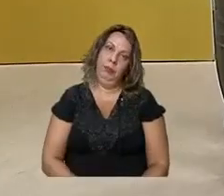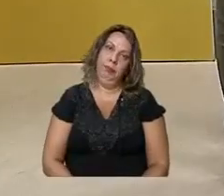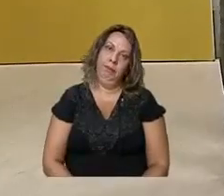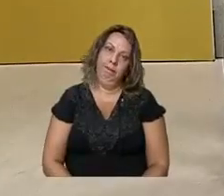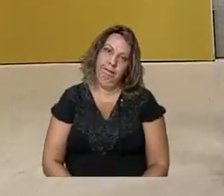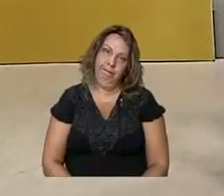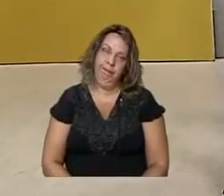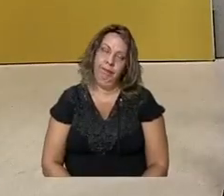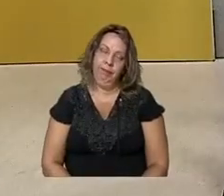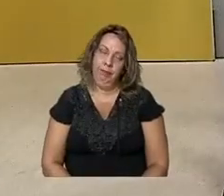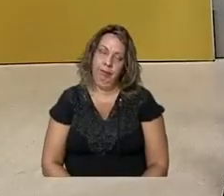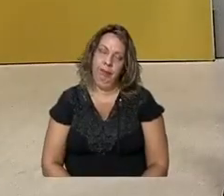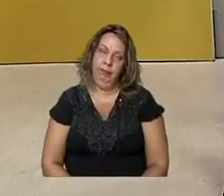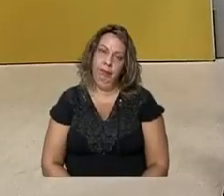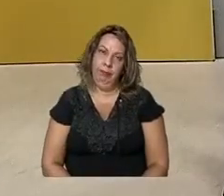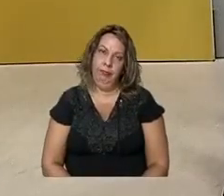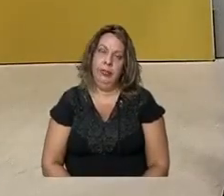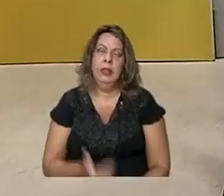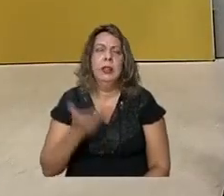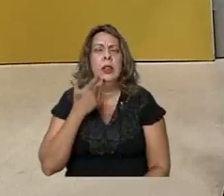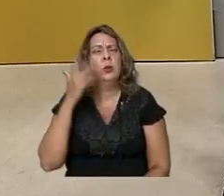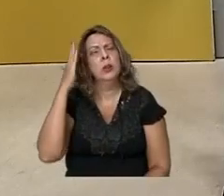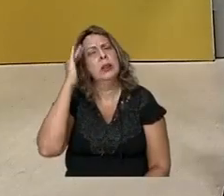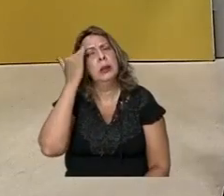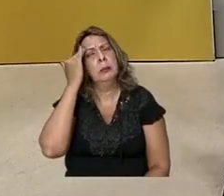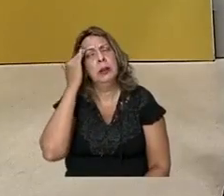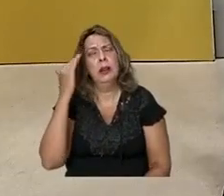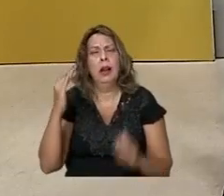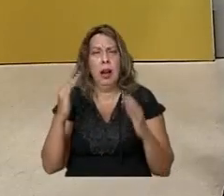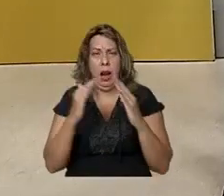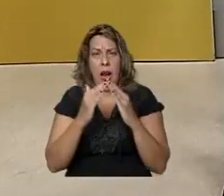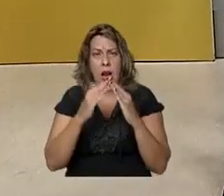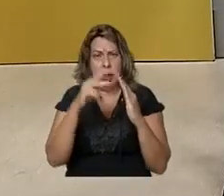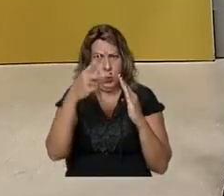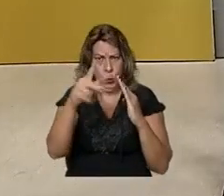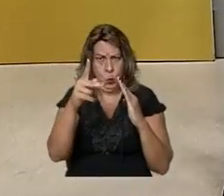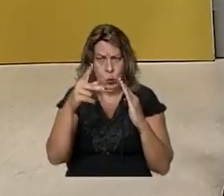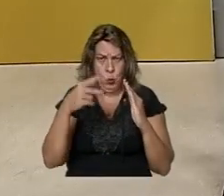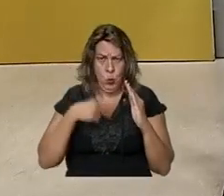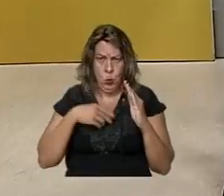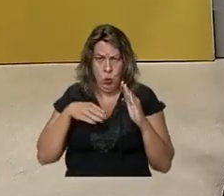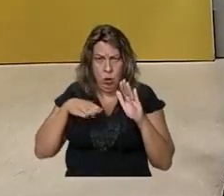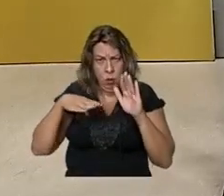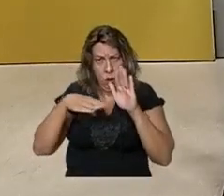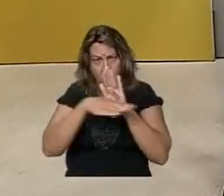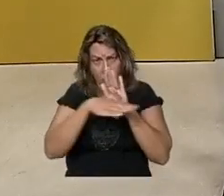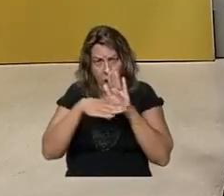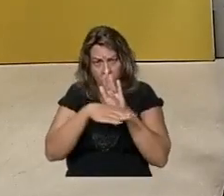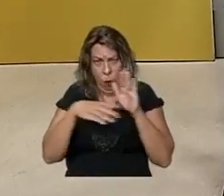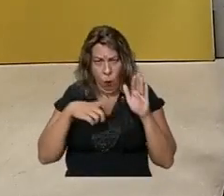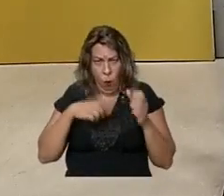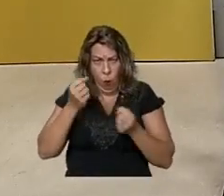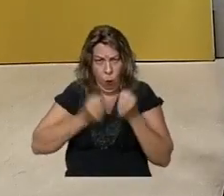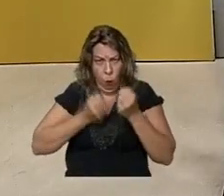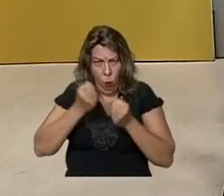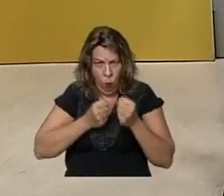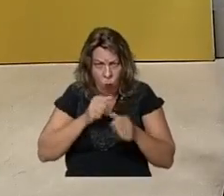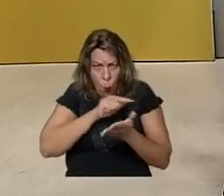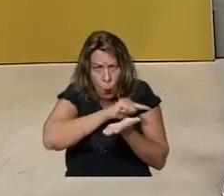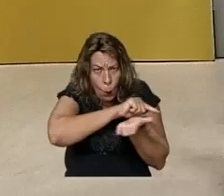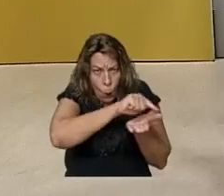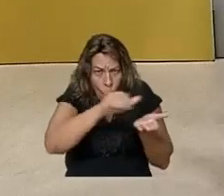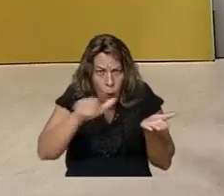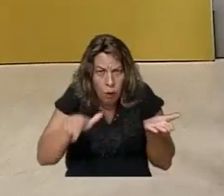saber o seguinte. A garagem tá vazia, tá? Calma. Presta atenção nas bolinhas pipocando. Porque nós vamos ocupar agora